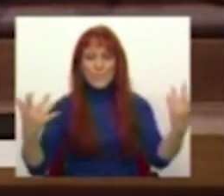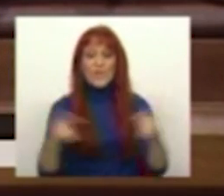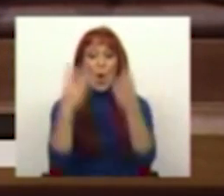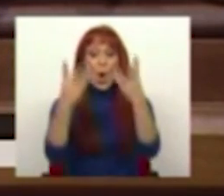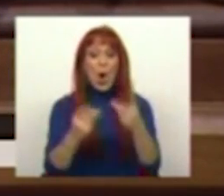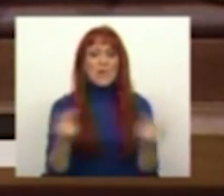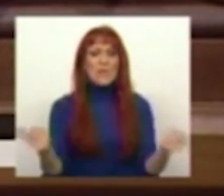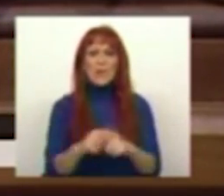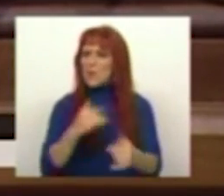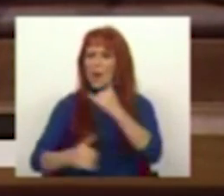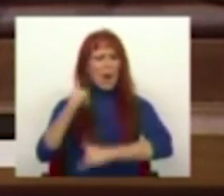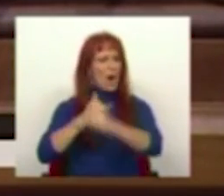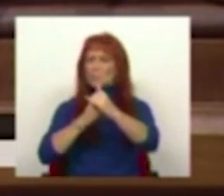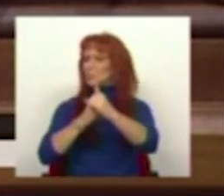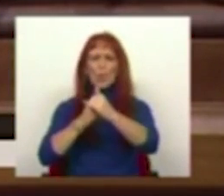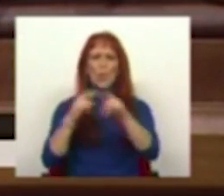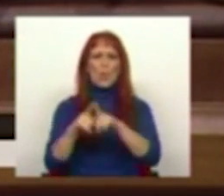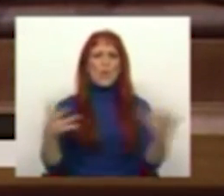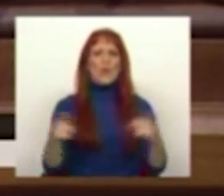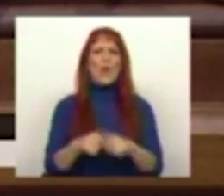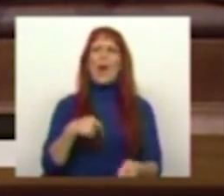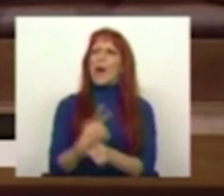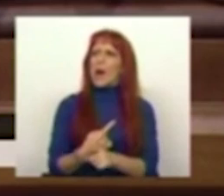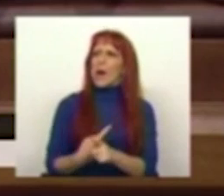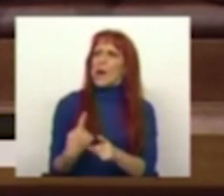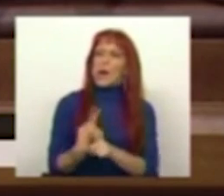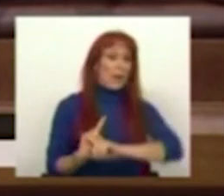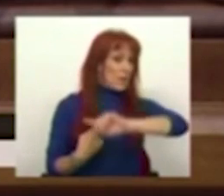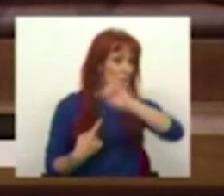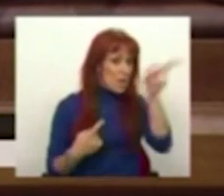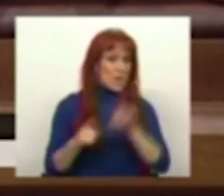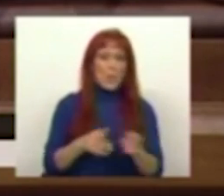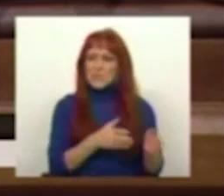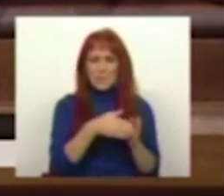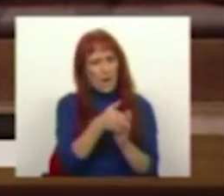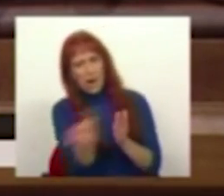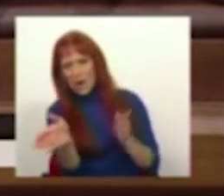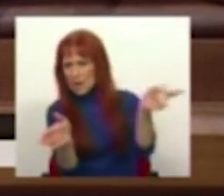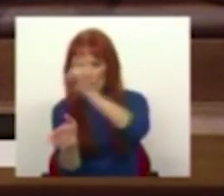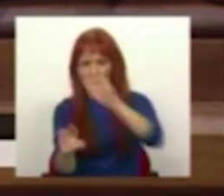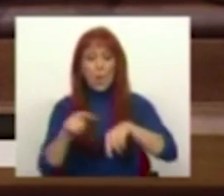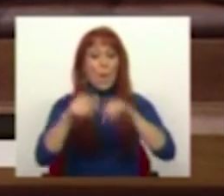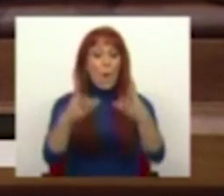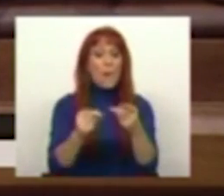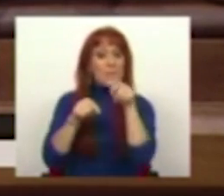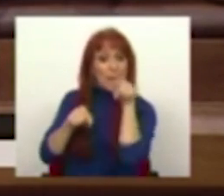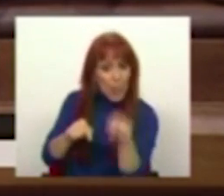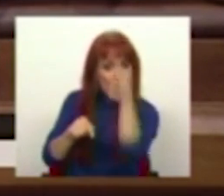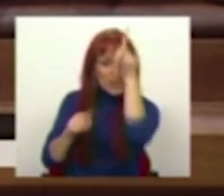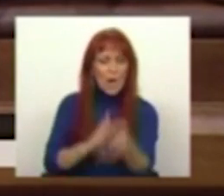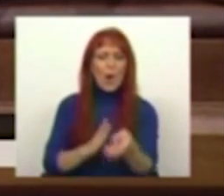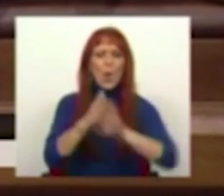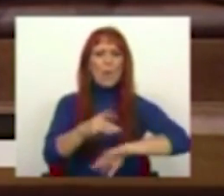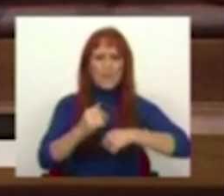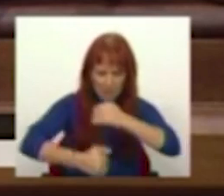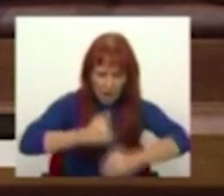este orçamento não há retrocessos. Não ficamos a marcar passo nem mudamos de rumo. Com este orçamento